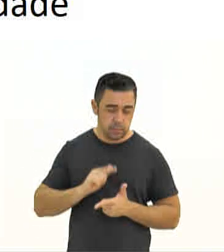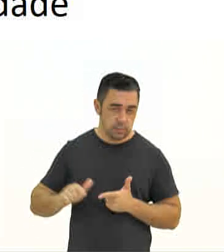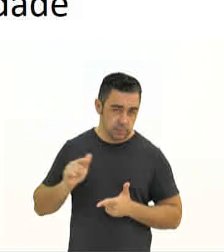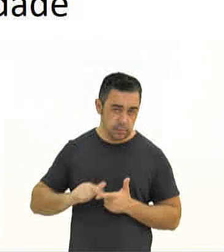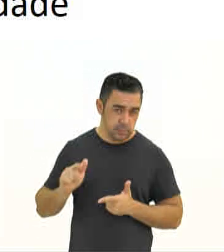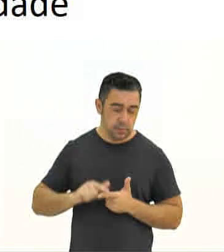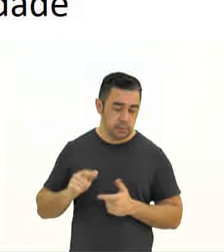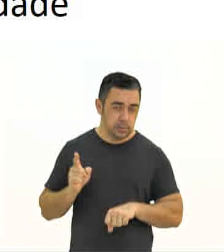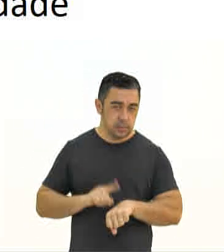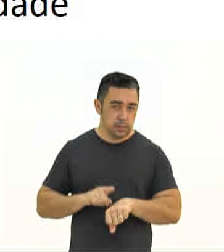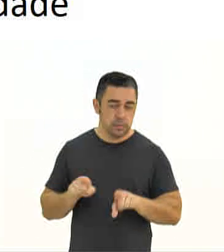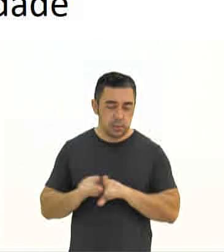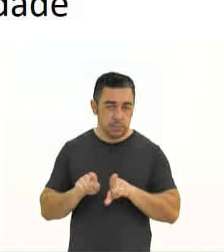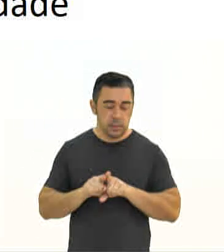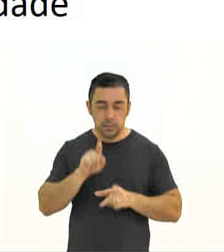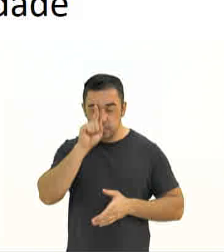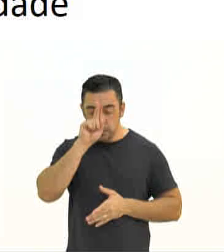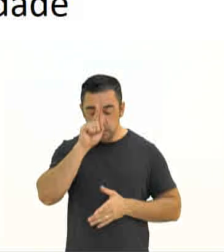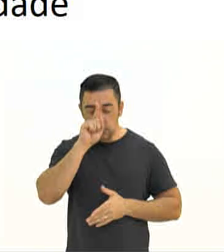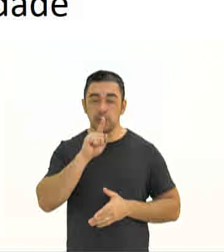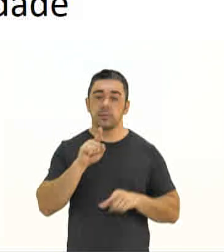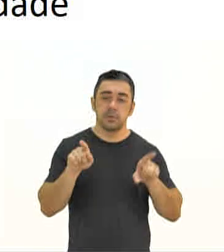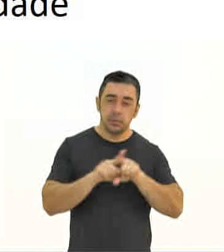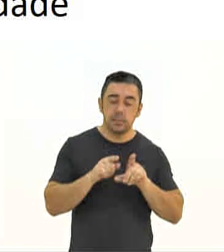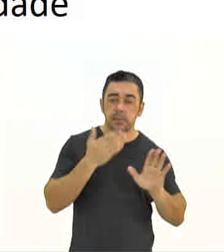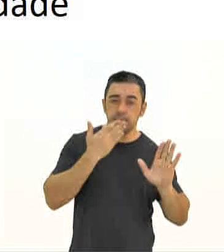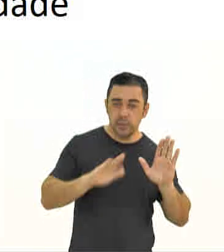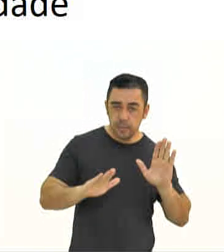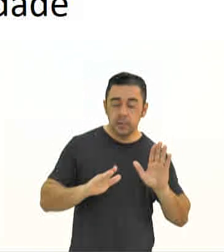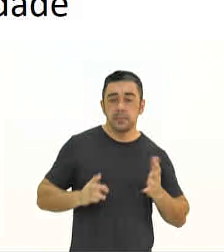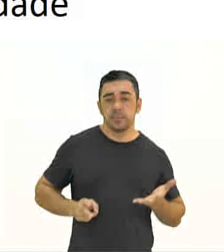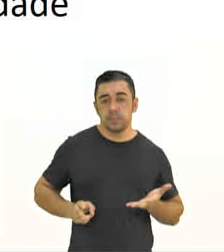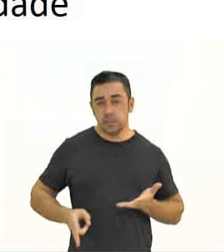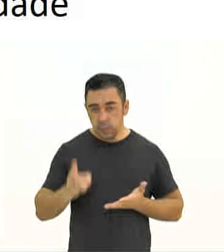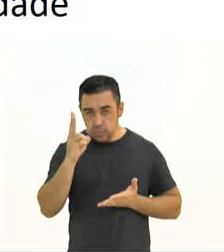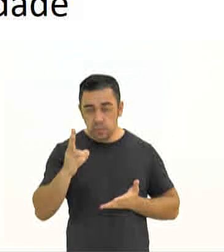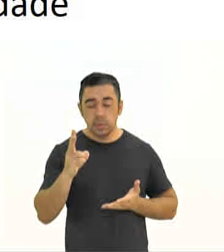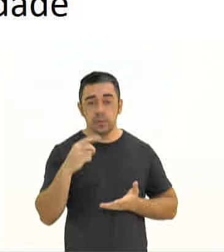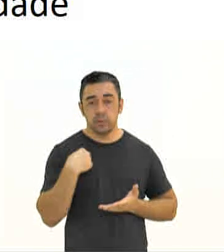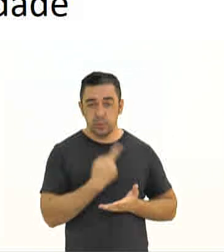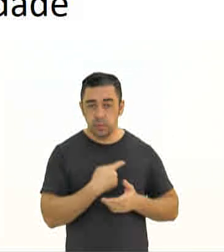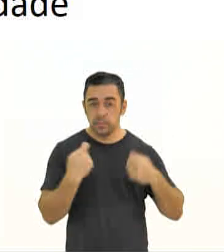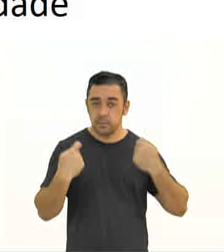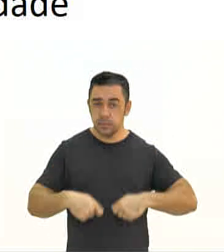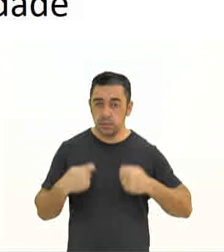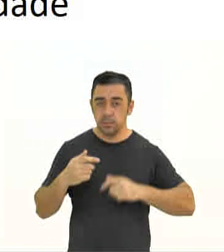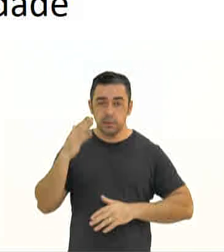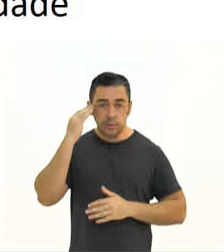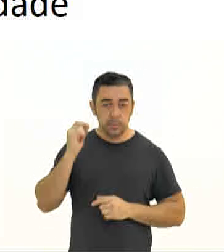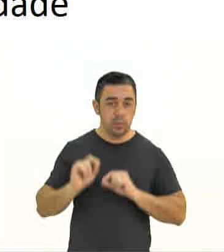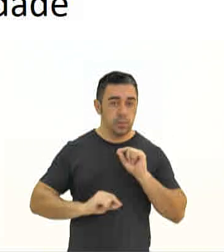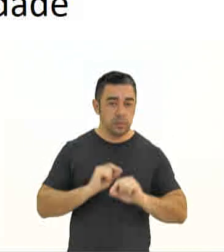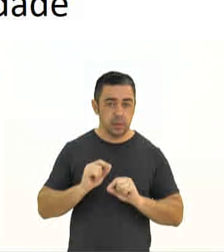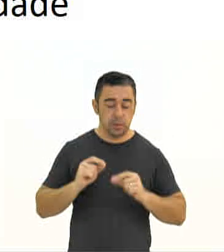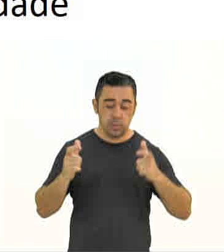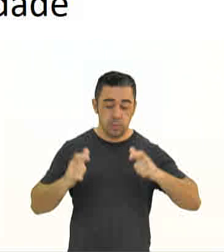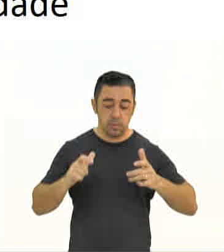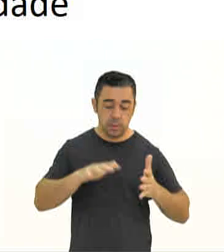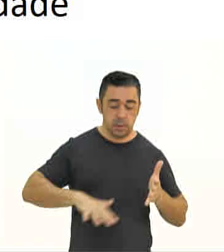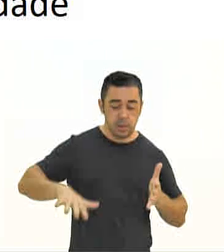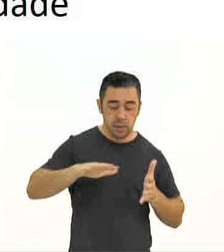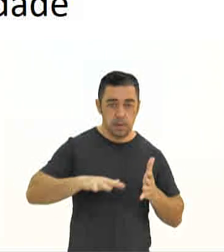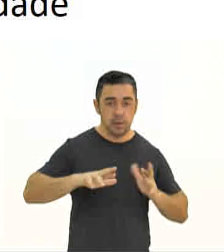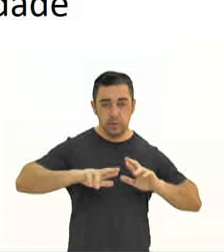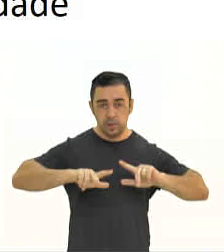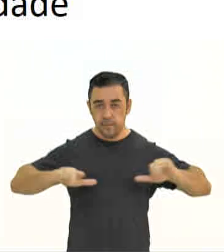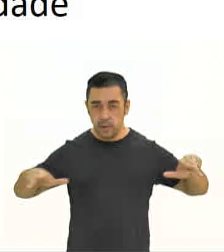tempo, grandes perigos e grandes promessas. Para seguir adiante, devemos reconhecer que o meio de uma